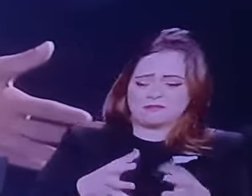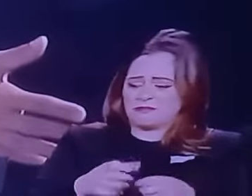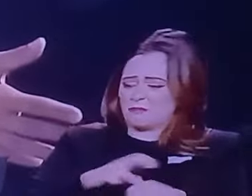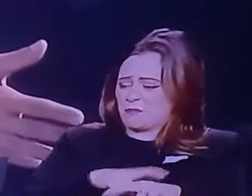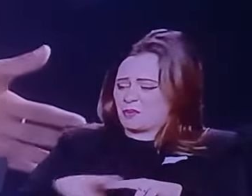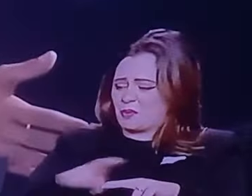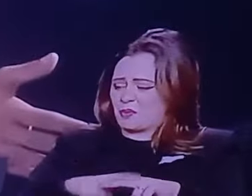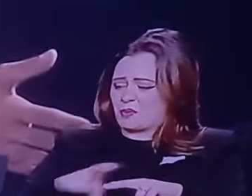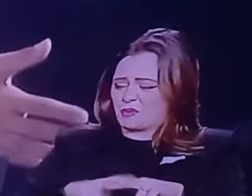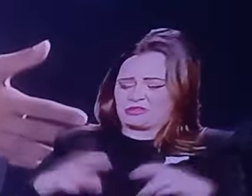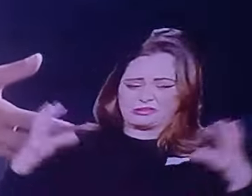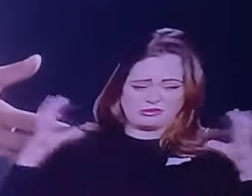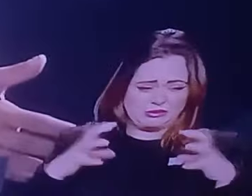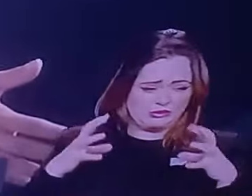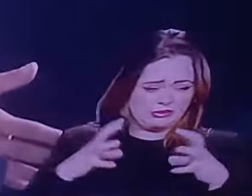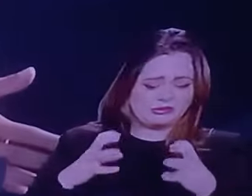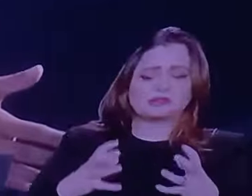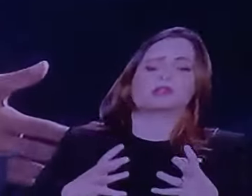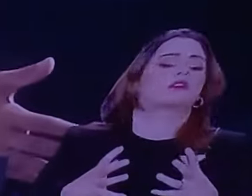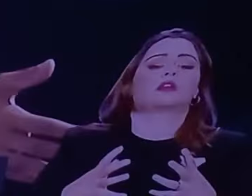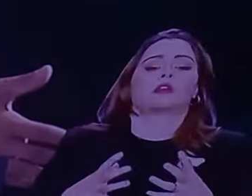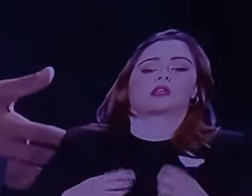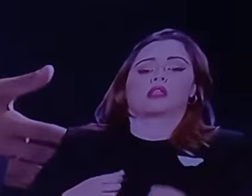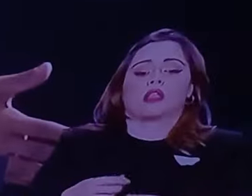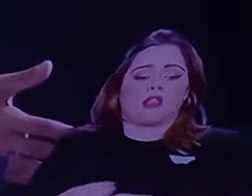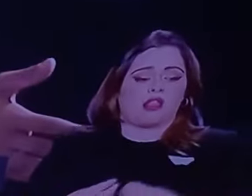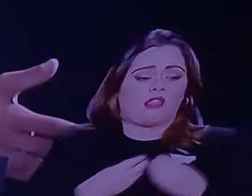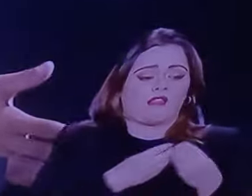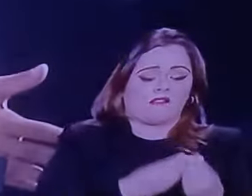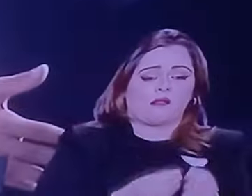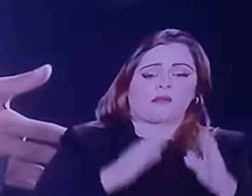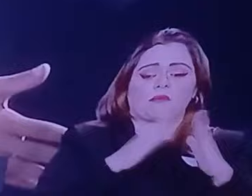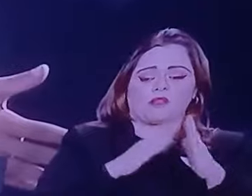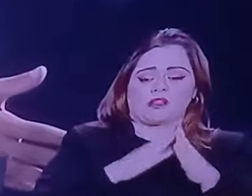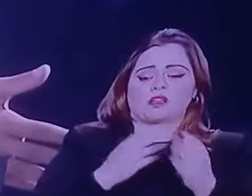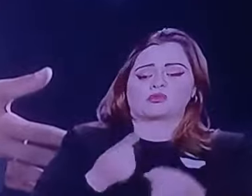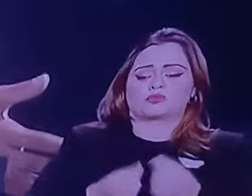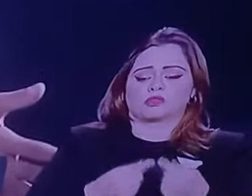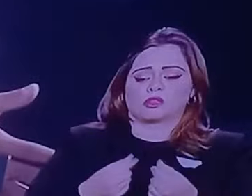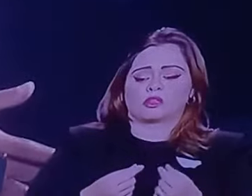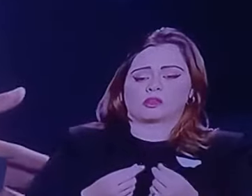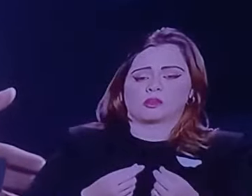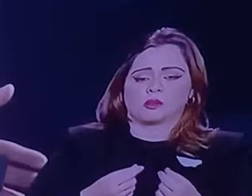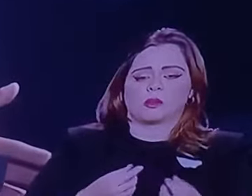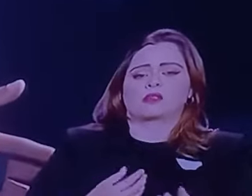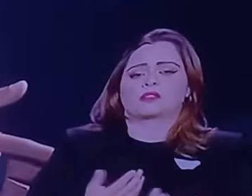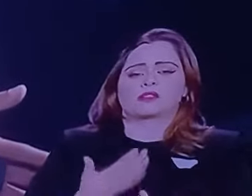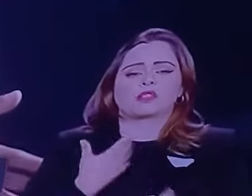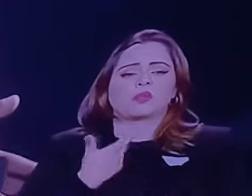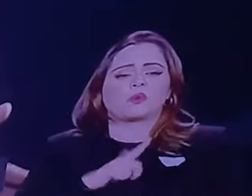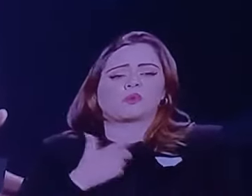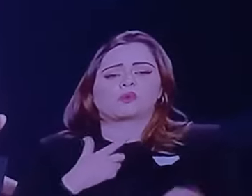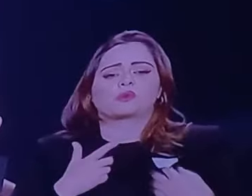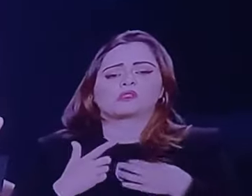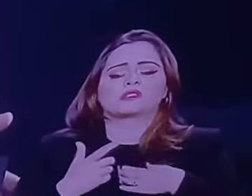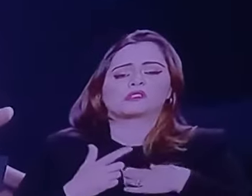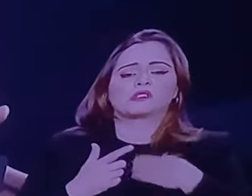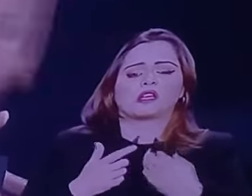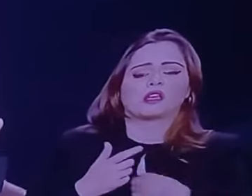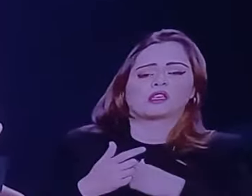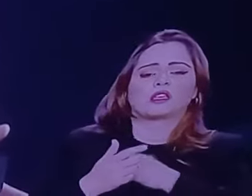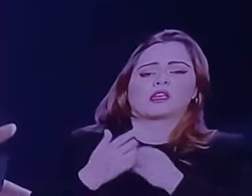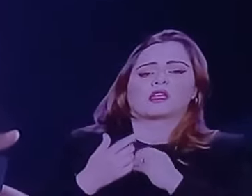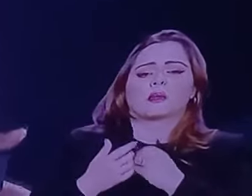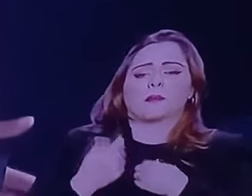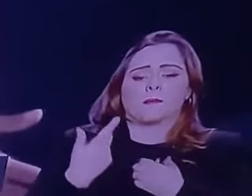metrô entupido para levar o dinheirinho para casa. E essa gente muitas vezes não consegue ganhar o